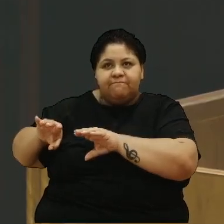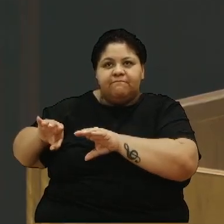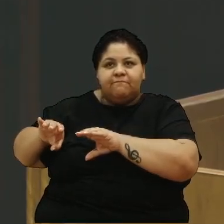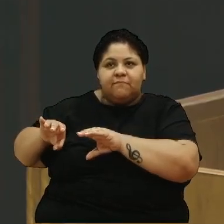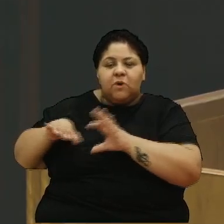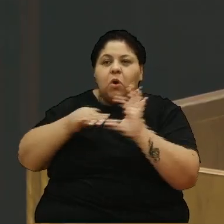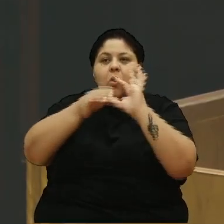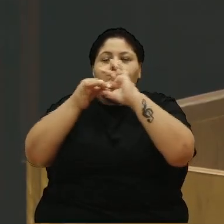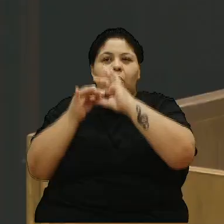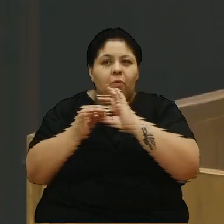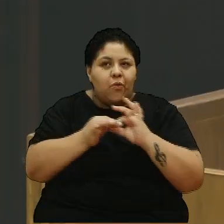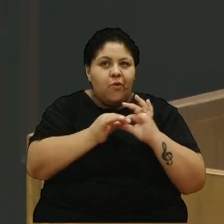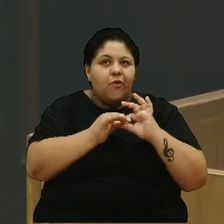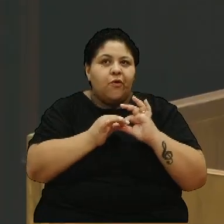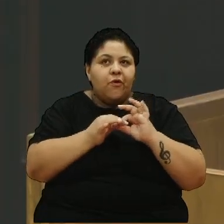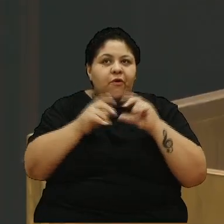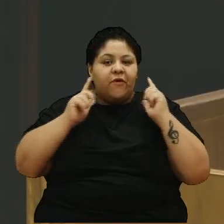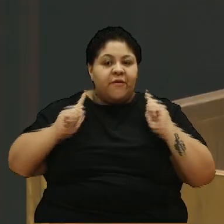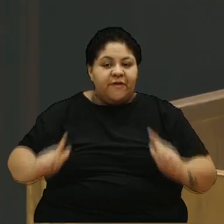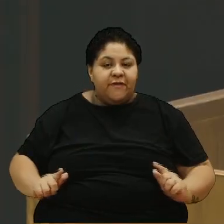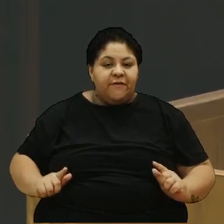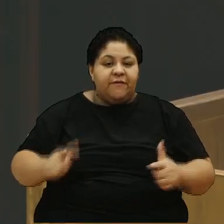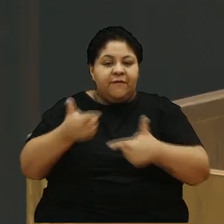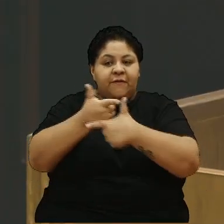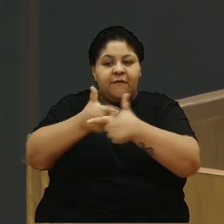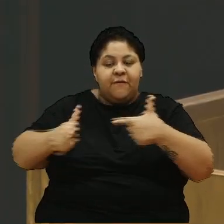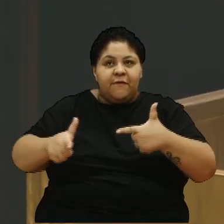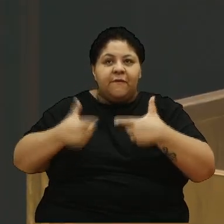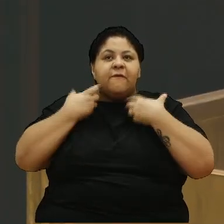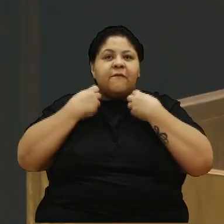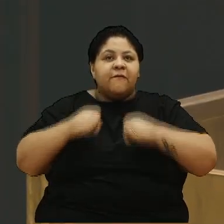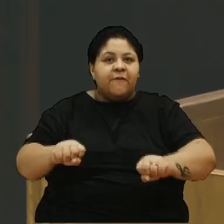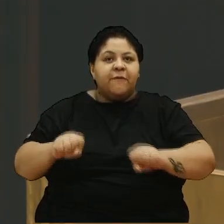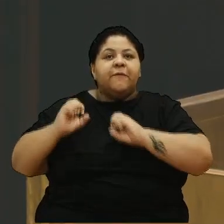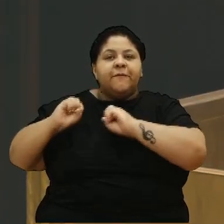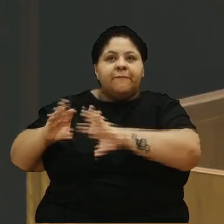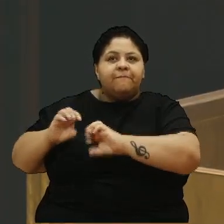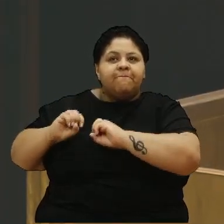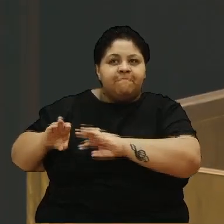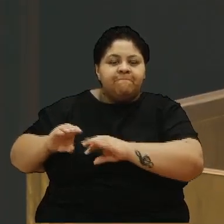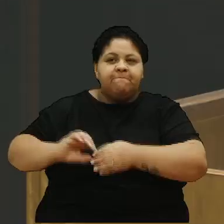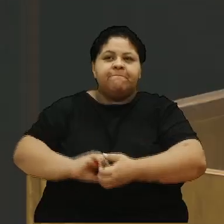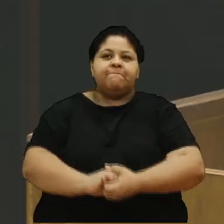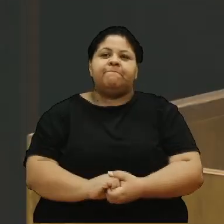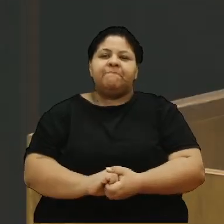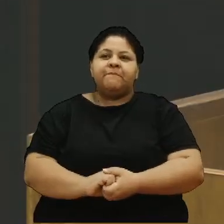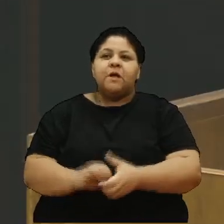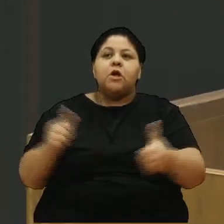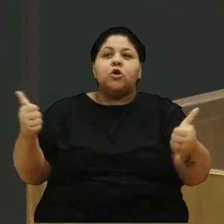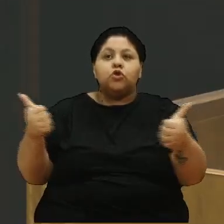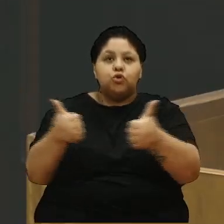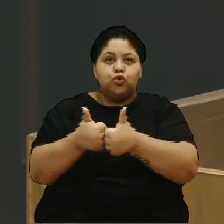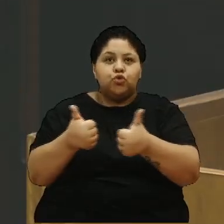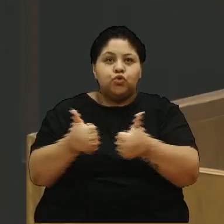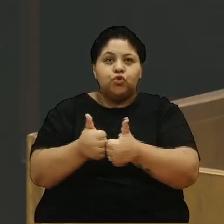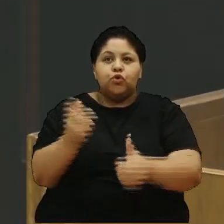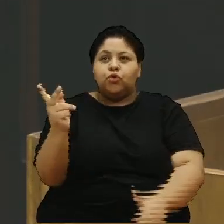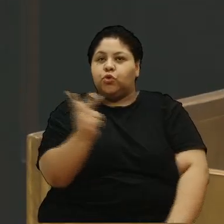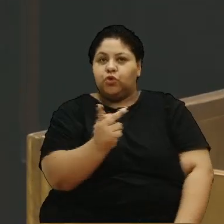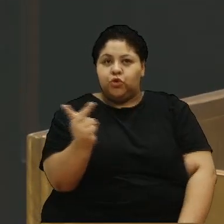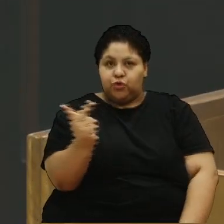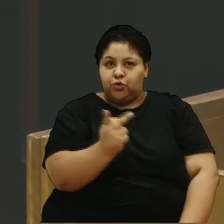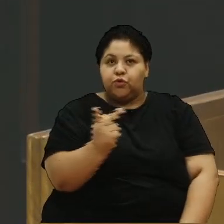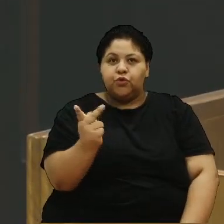convênio de gestão compartilhada com a Secretaria Municipal de Educação. Juntas, a Educaritá e a